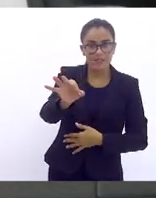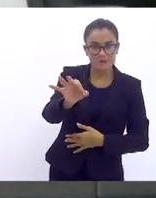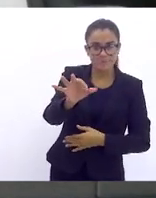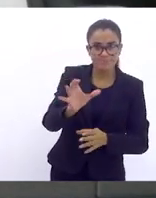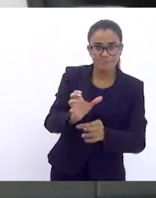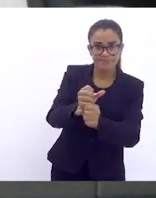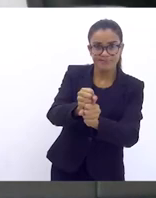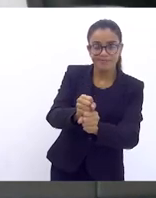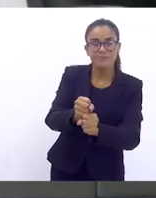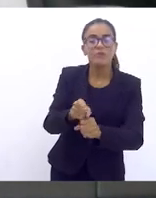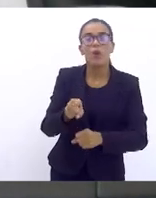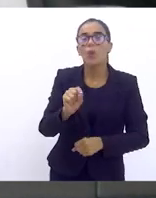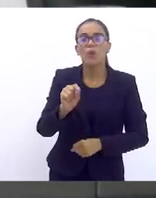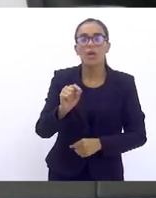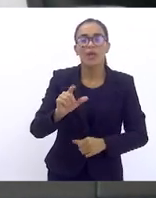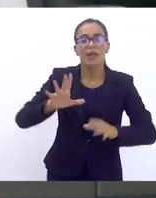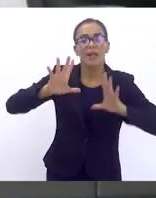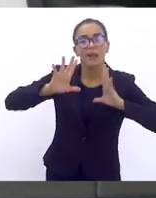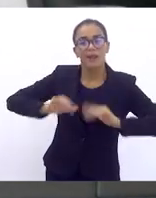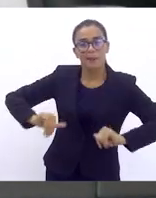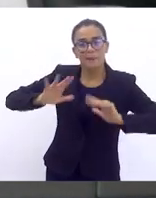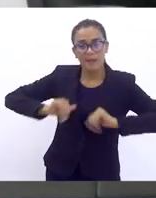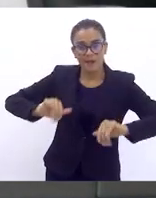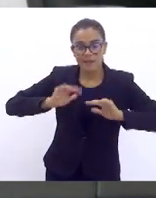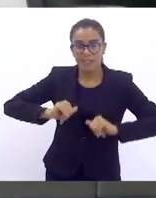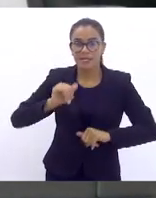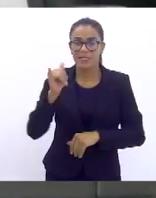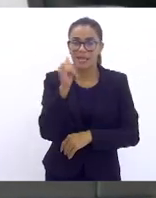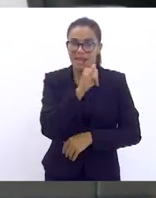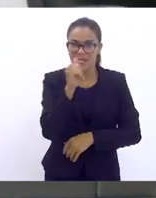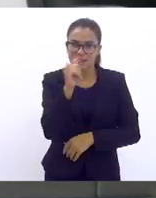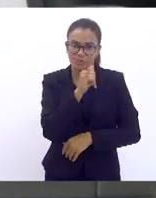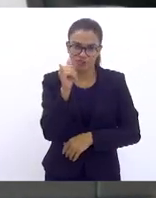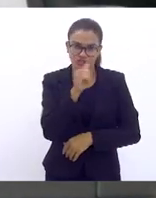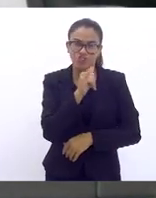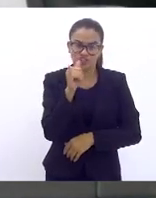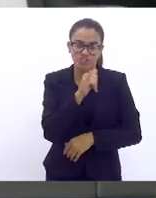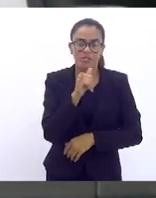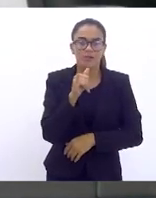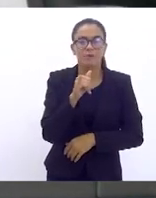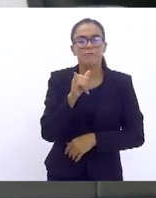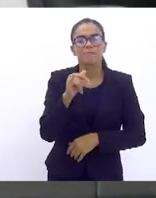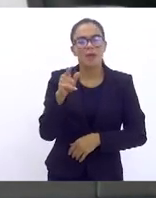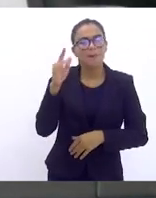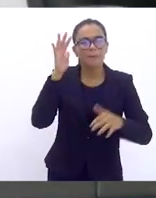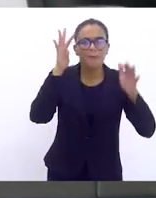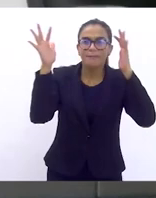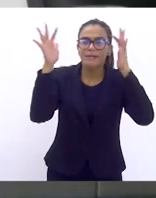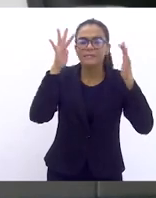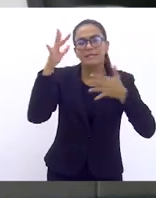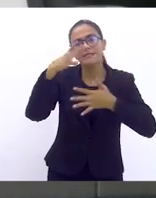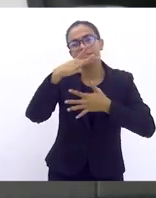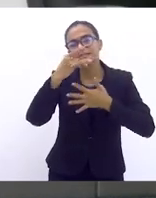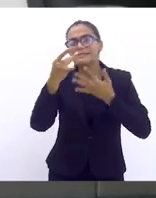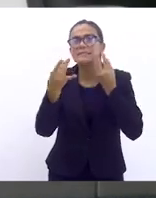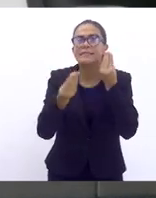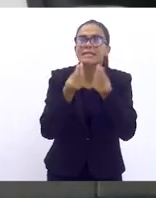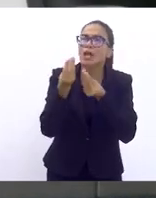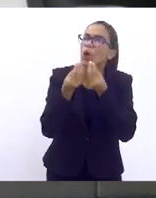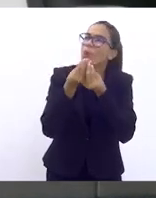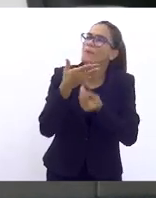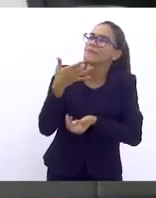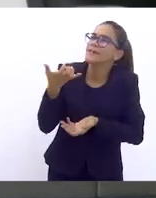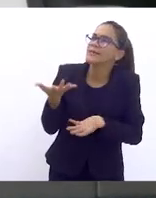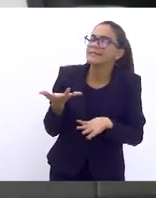é descarbonização das fontes de energia todo mundo ouve falar nós temos pensado inclusive no detalhe como facilitar isso